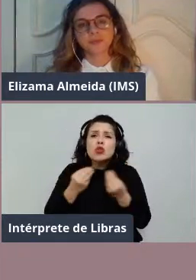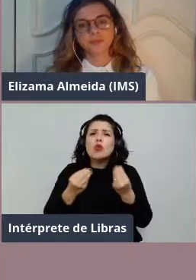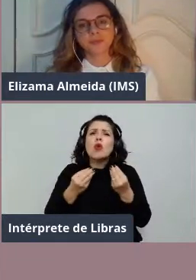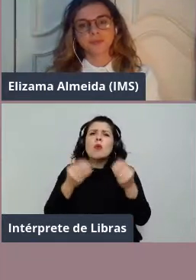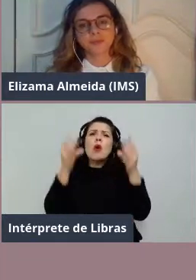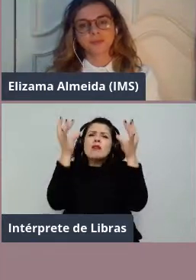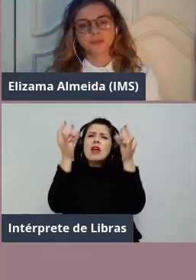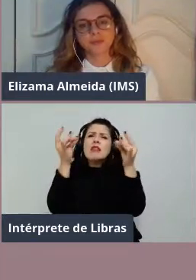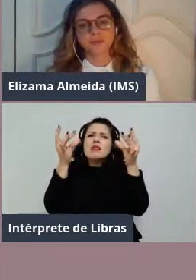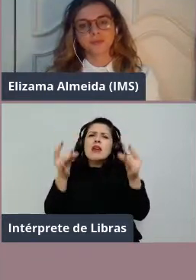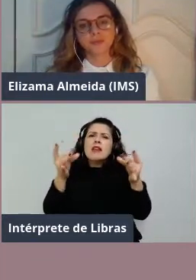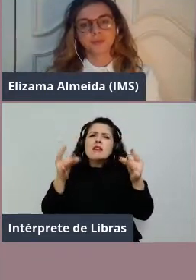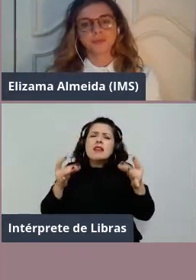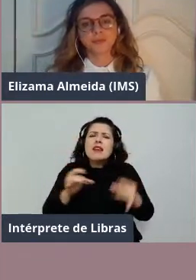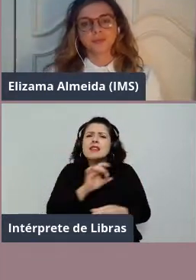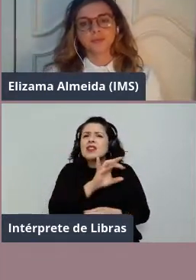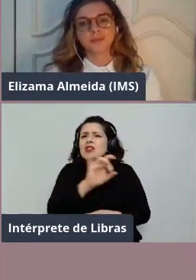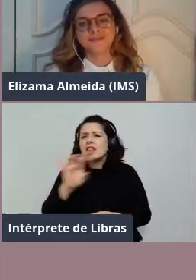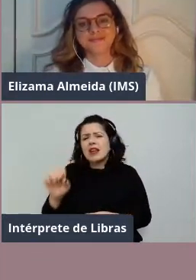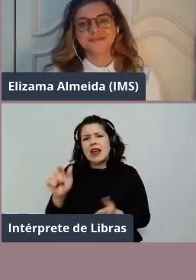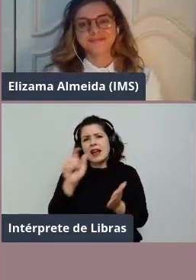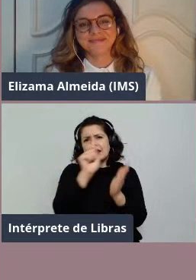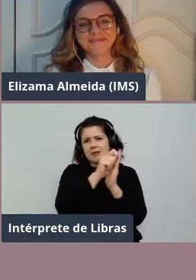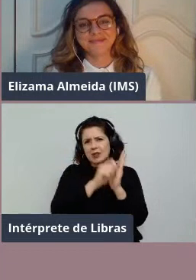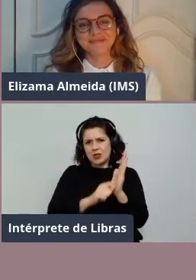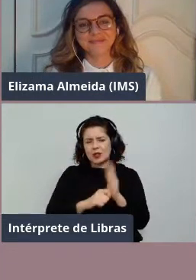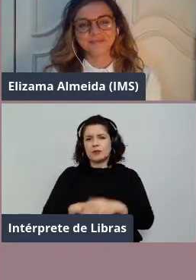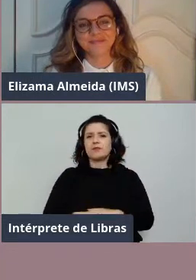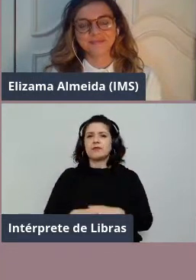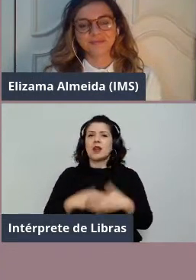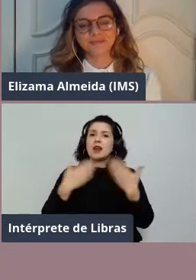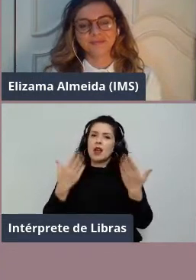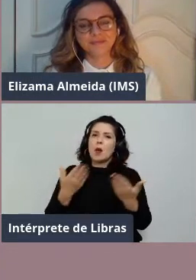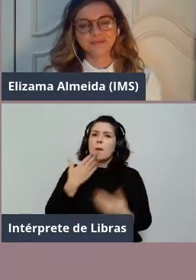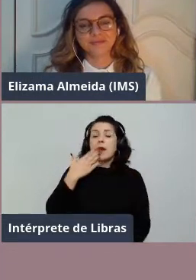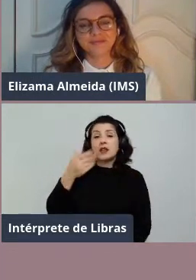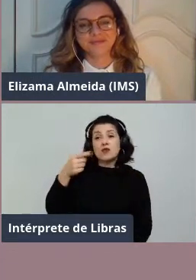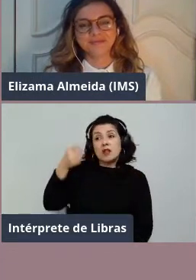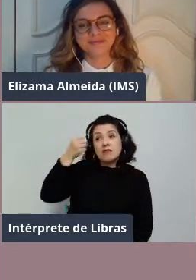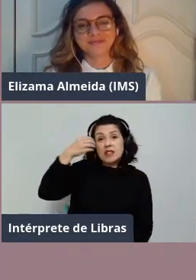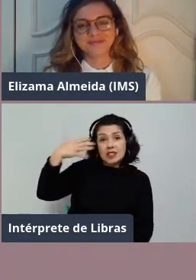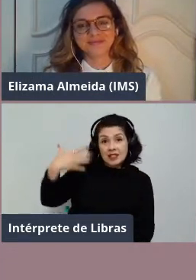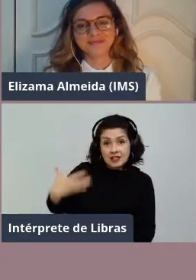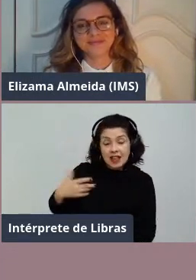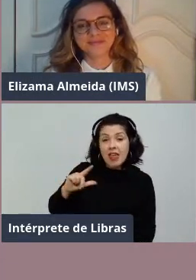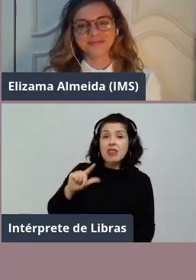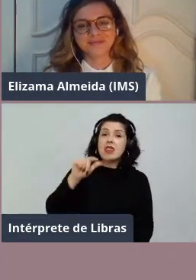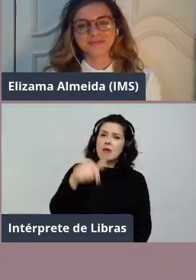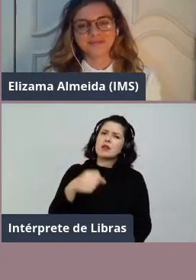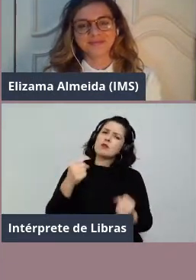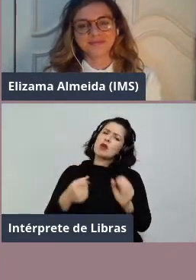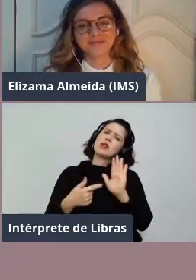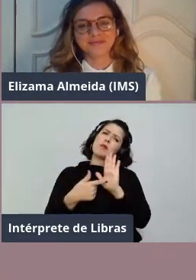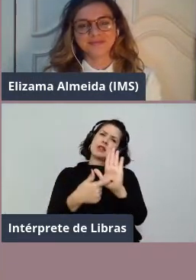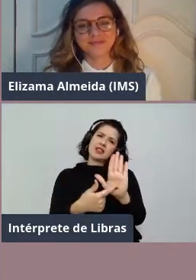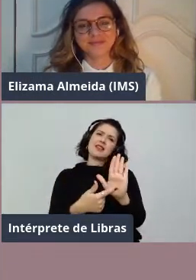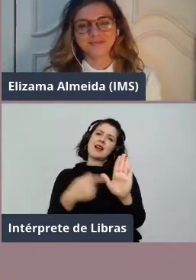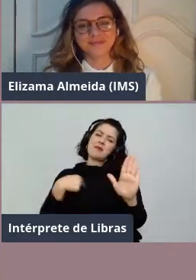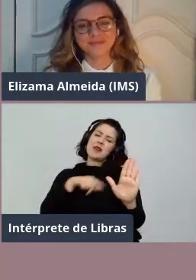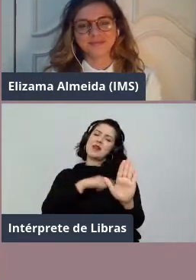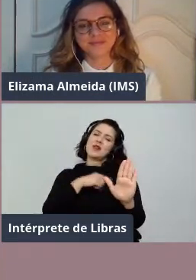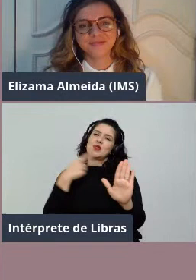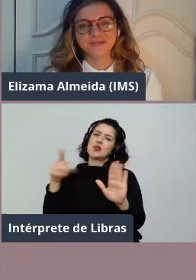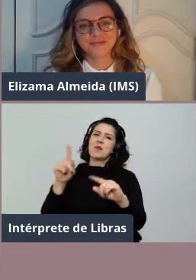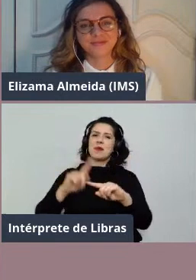enfim. Elisama Almeida, eu queria que você se descrevesse e aí em seguida você apresentasse para a gente o seu